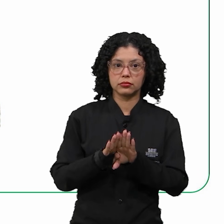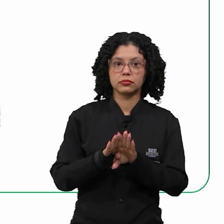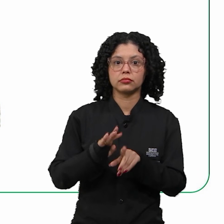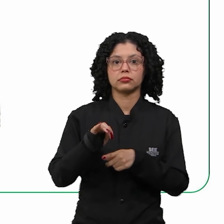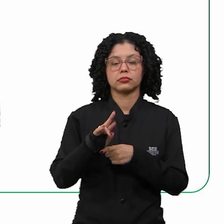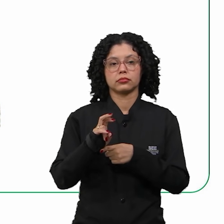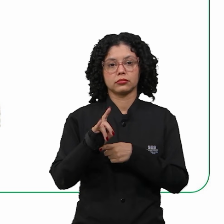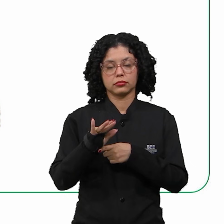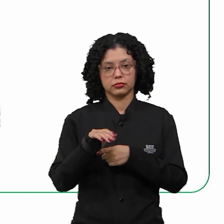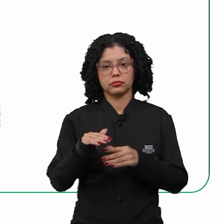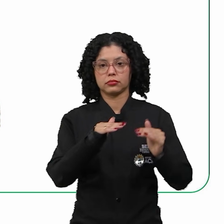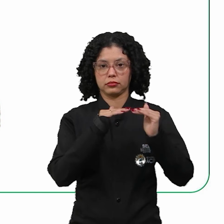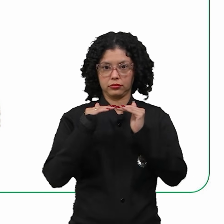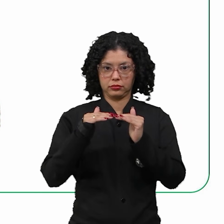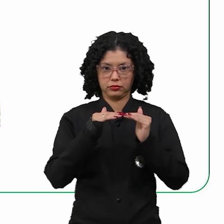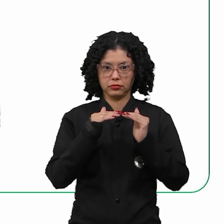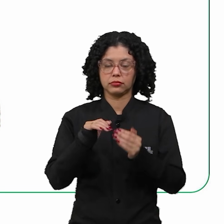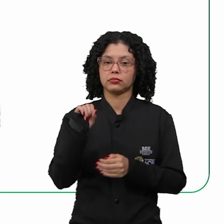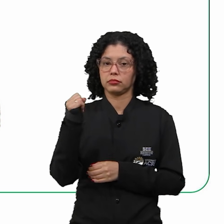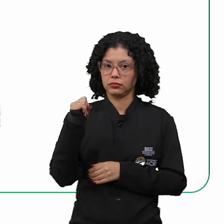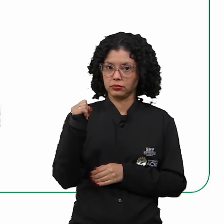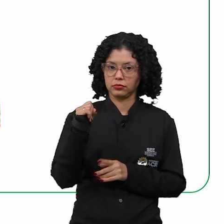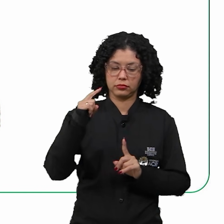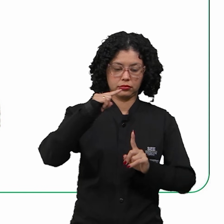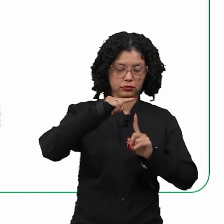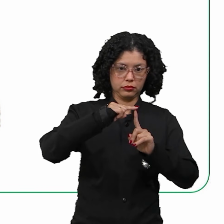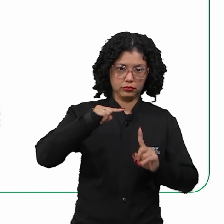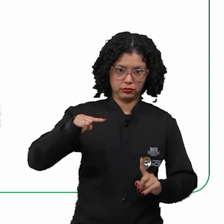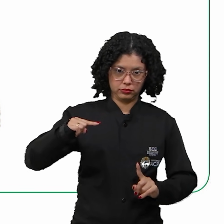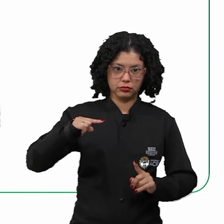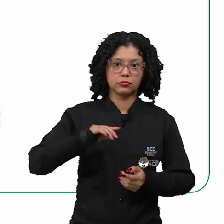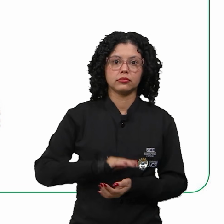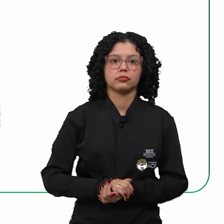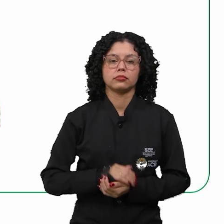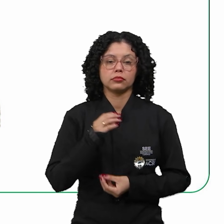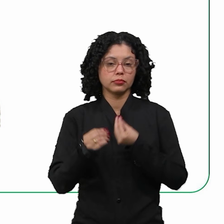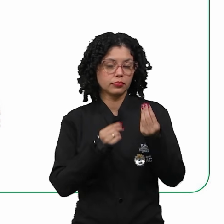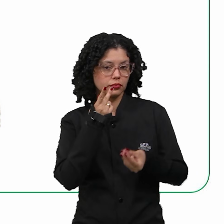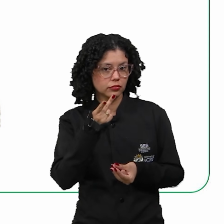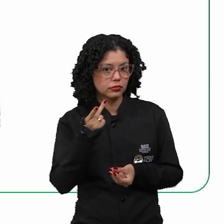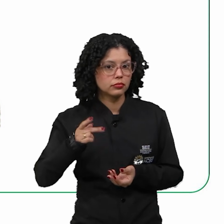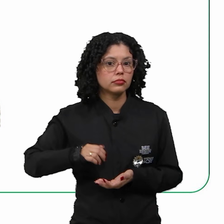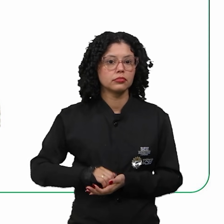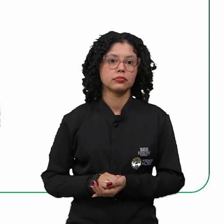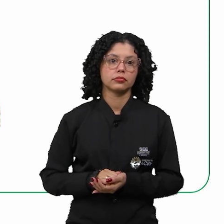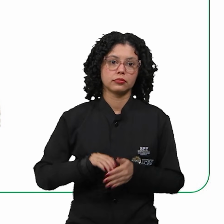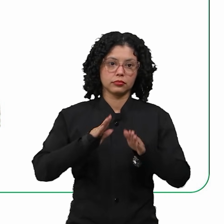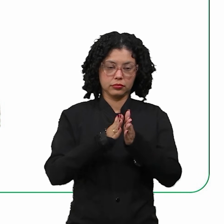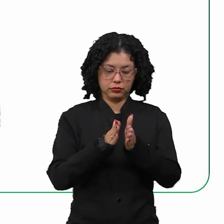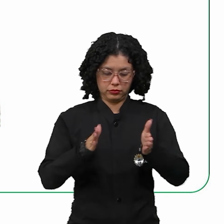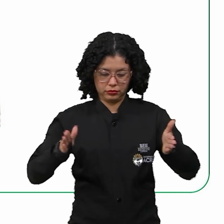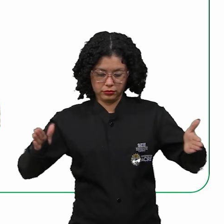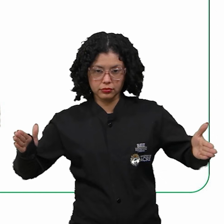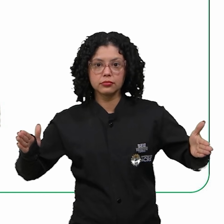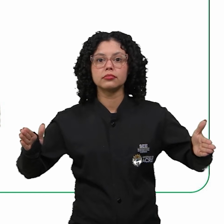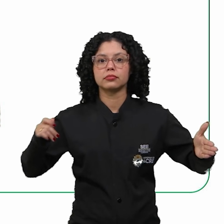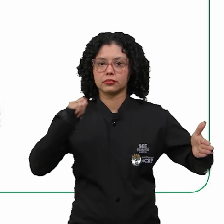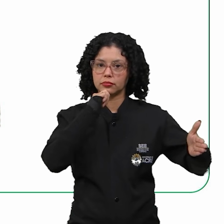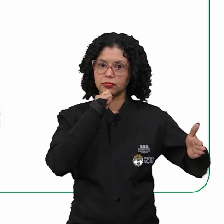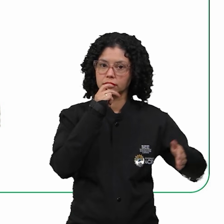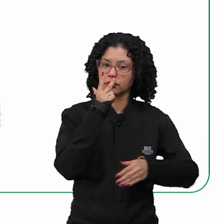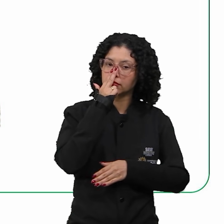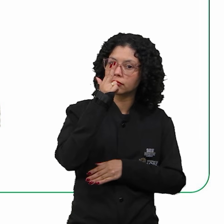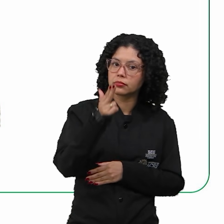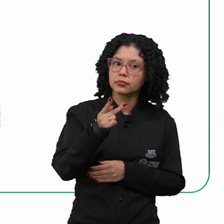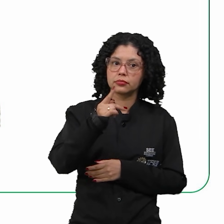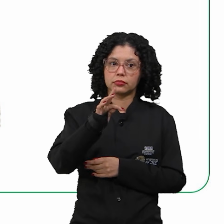iguais e os seus 8 vértices. Como eu falei para vocês, o paralelepípedo ele se assemelha a